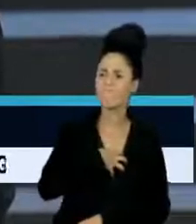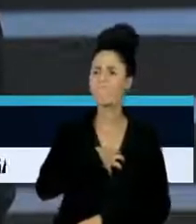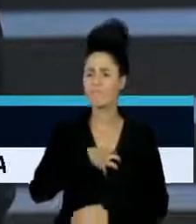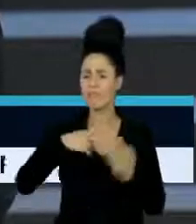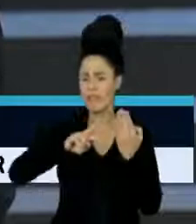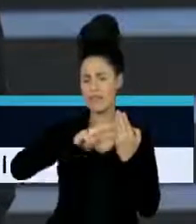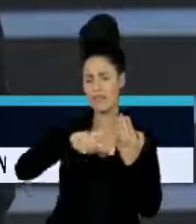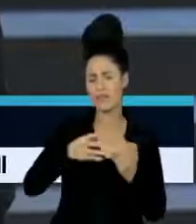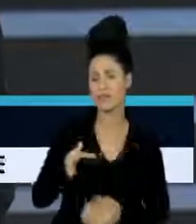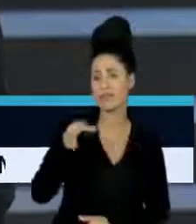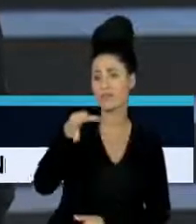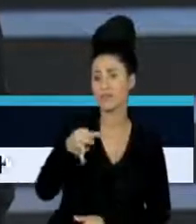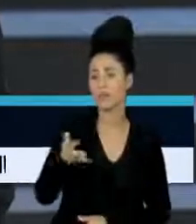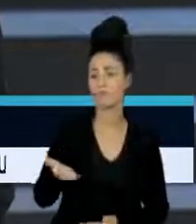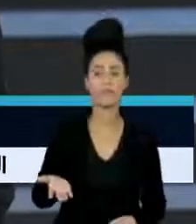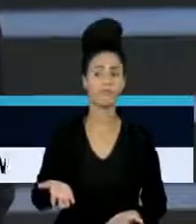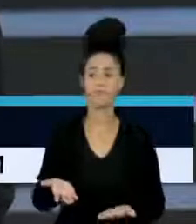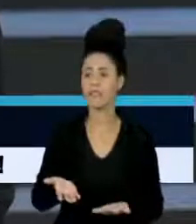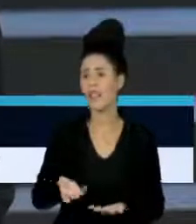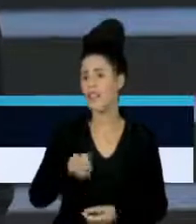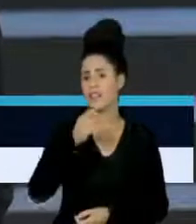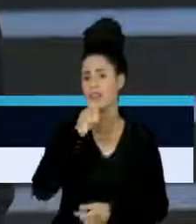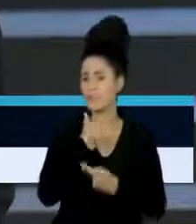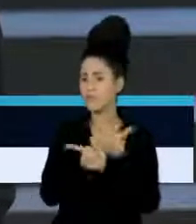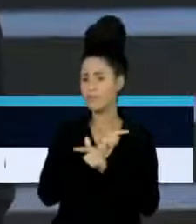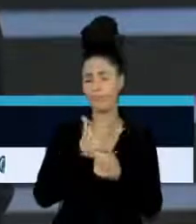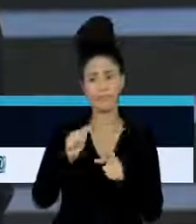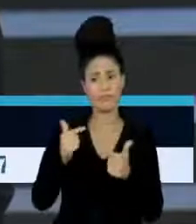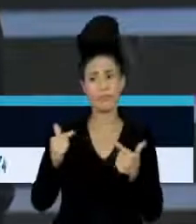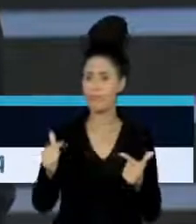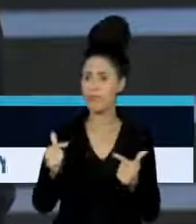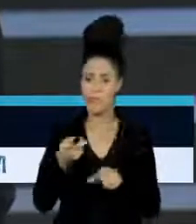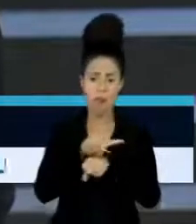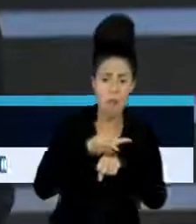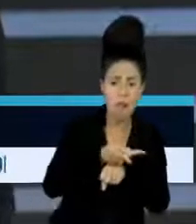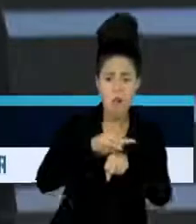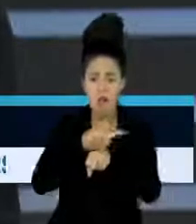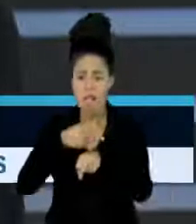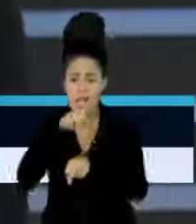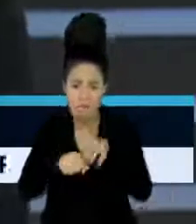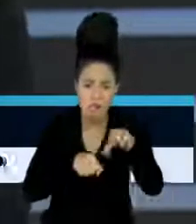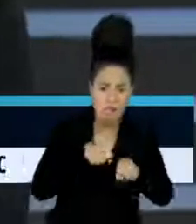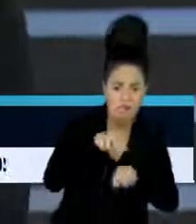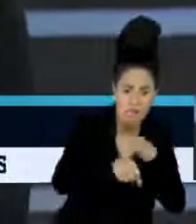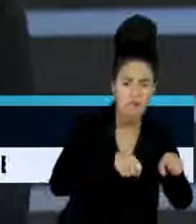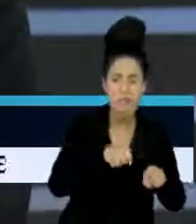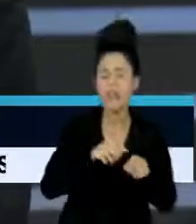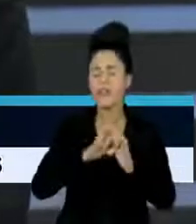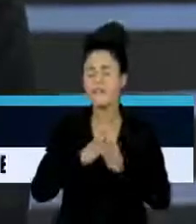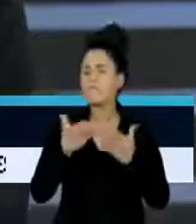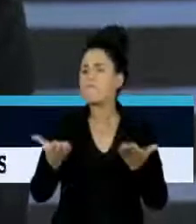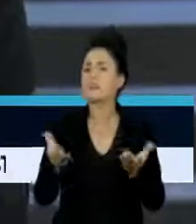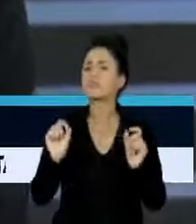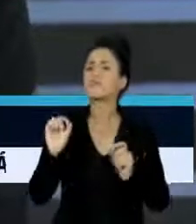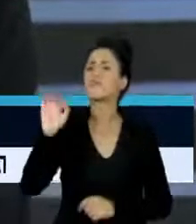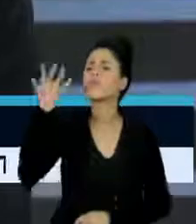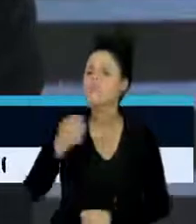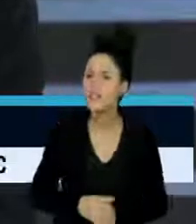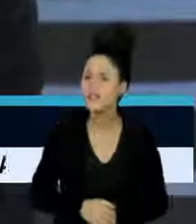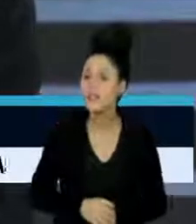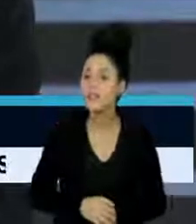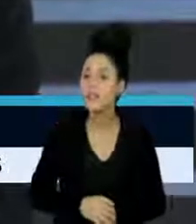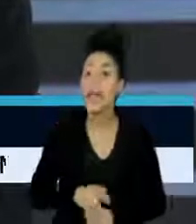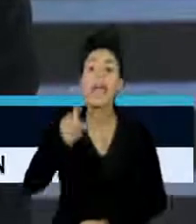consequência prática no sentido de apuração, encontrar, não só quem executou, mas qual é a cadeia de